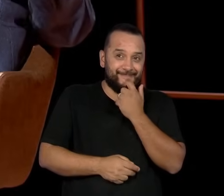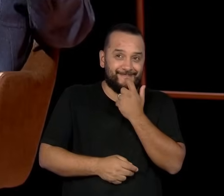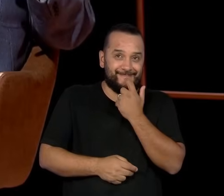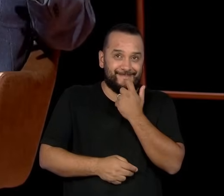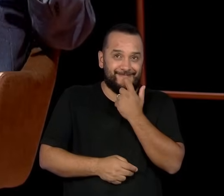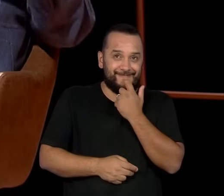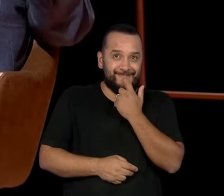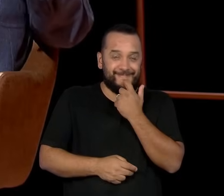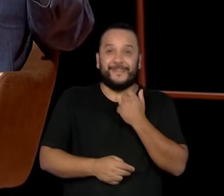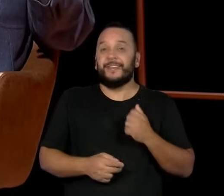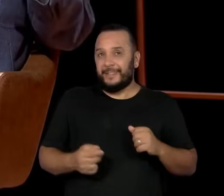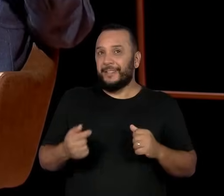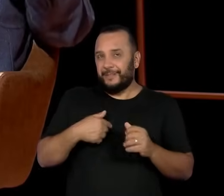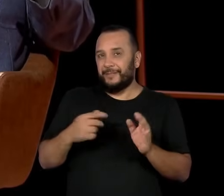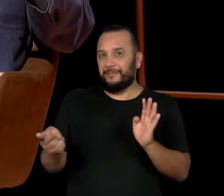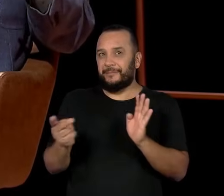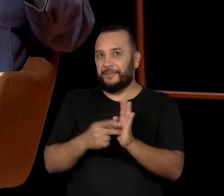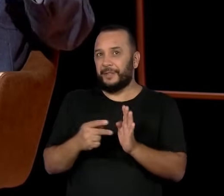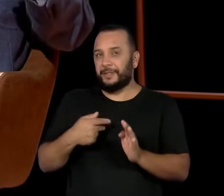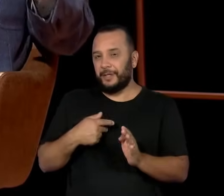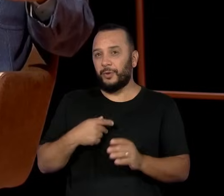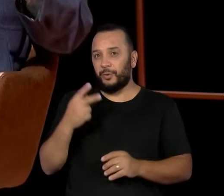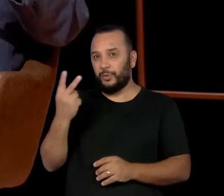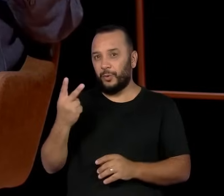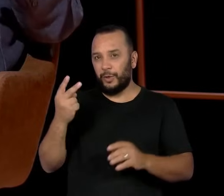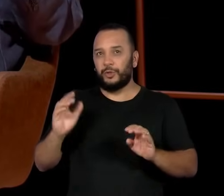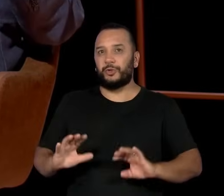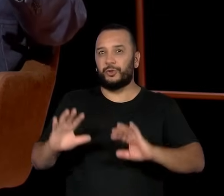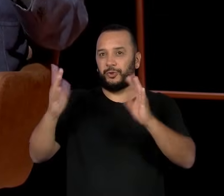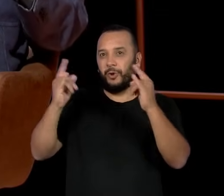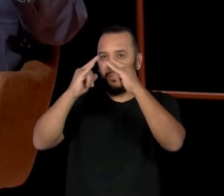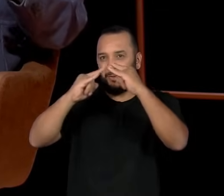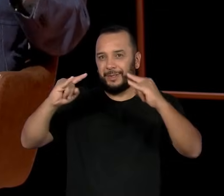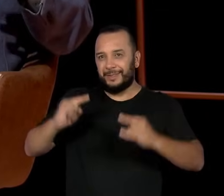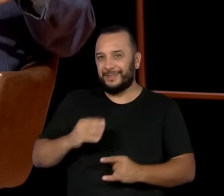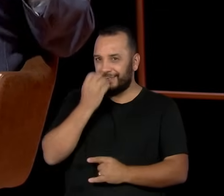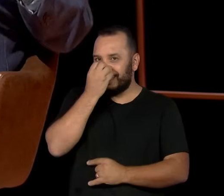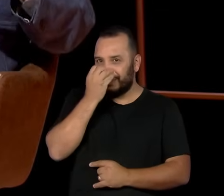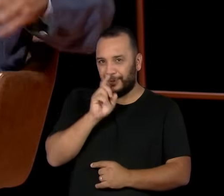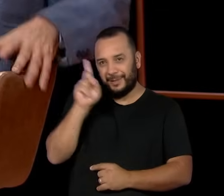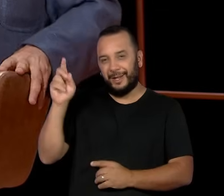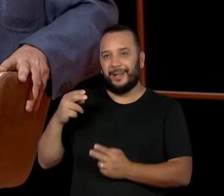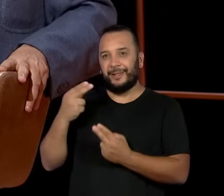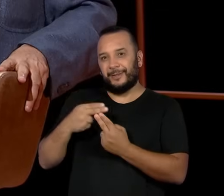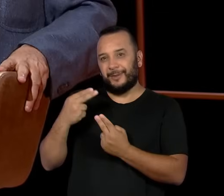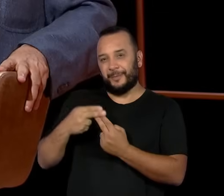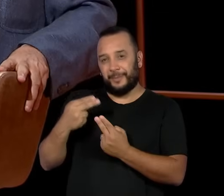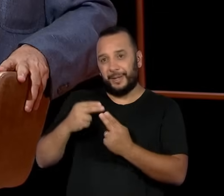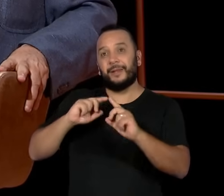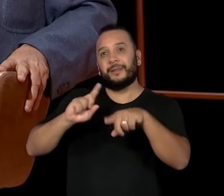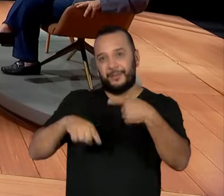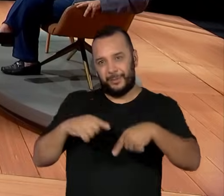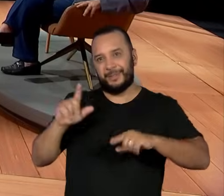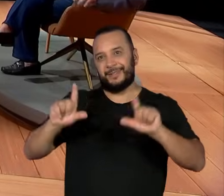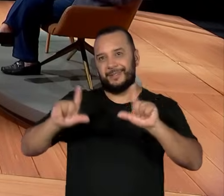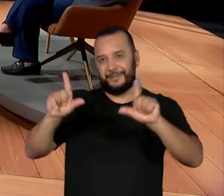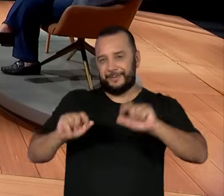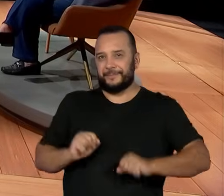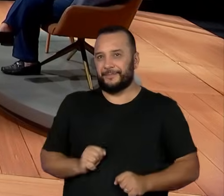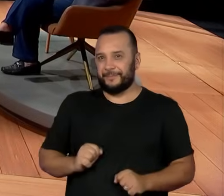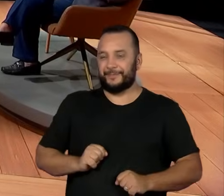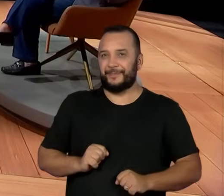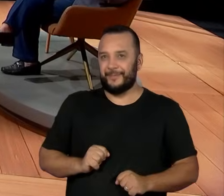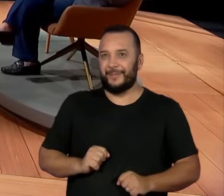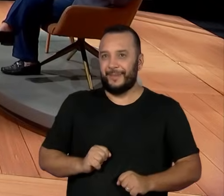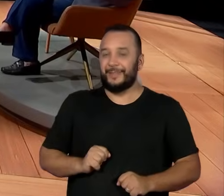nós, para treinarmos, até fizemos duas apresentações de circo no Tatuapé, antes de ir para fazer o programa. Quando a gente chegou